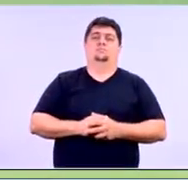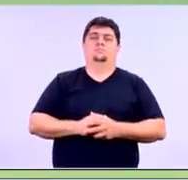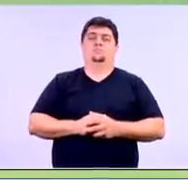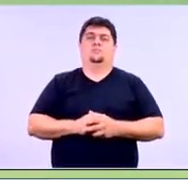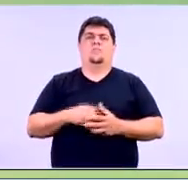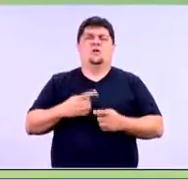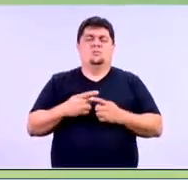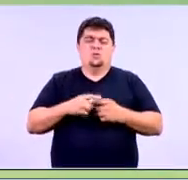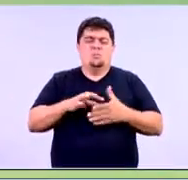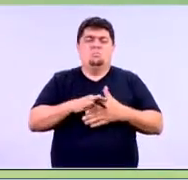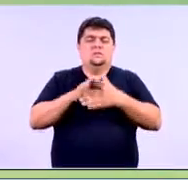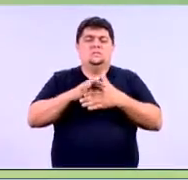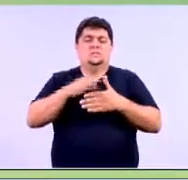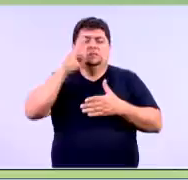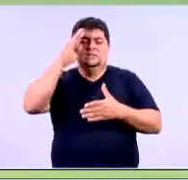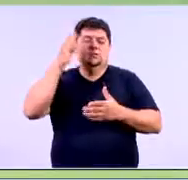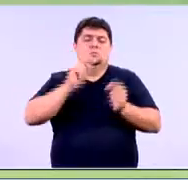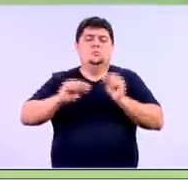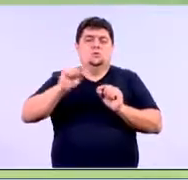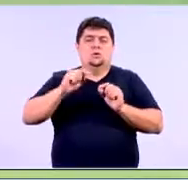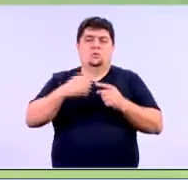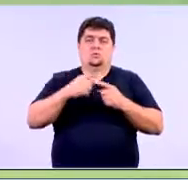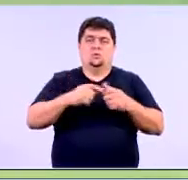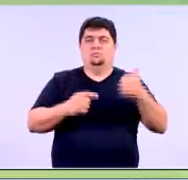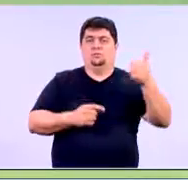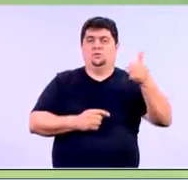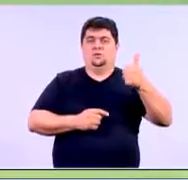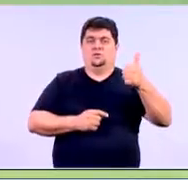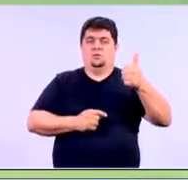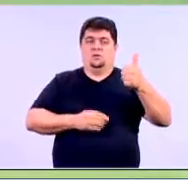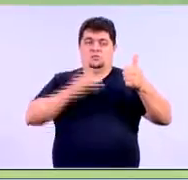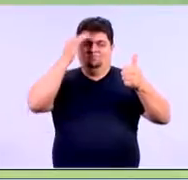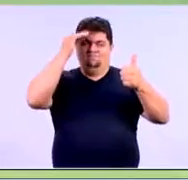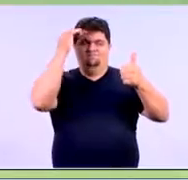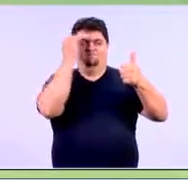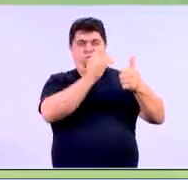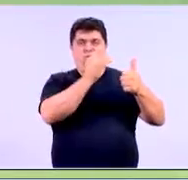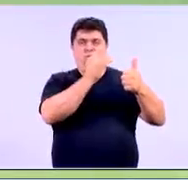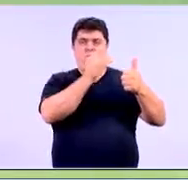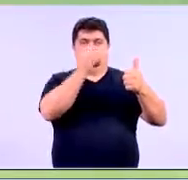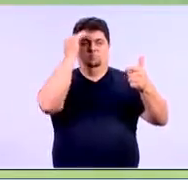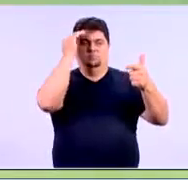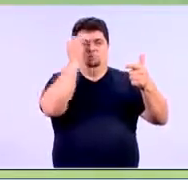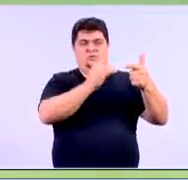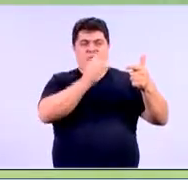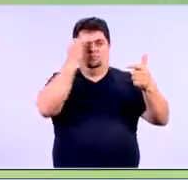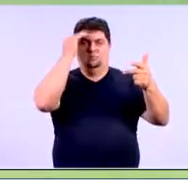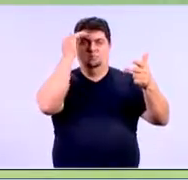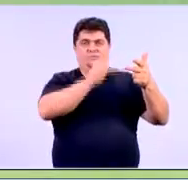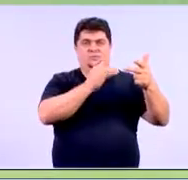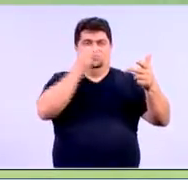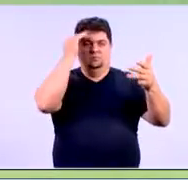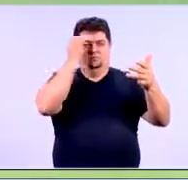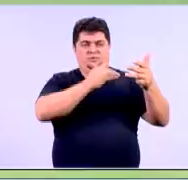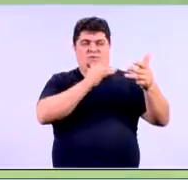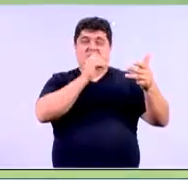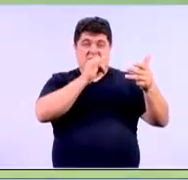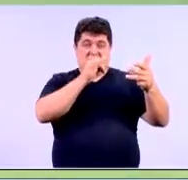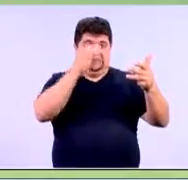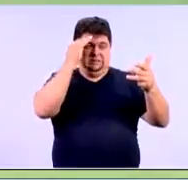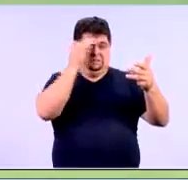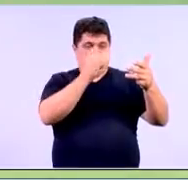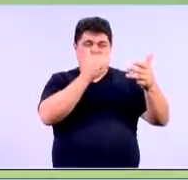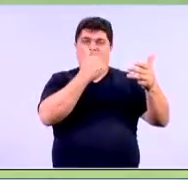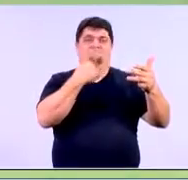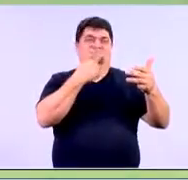Por que princípios? Porque são primeiros. Se não respeitados, não serão legais, não iremos a ponto algum.